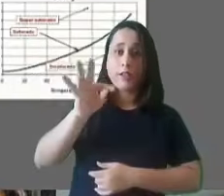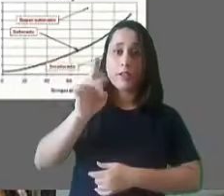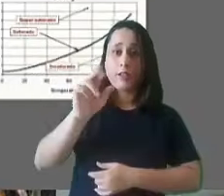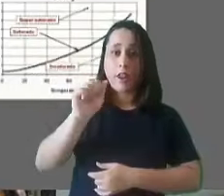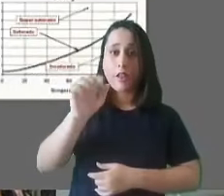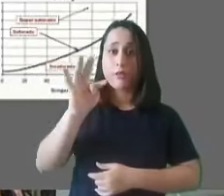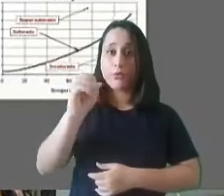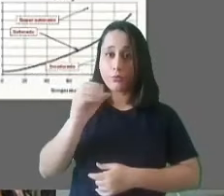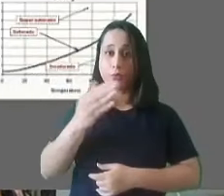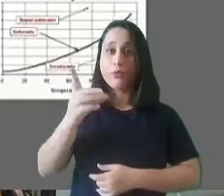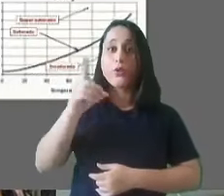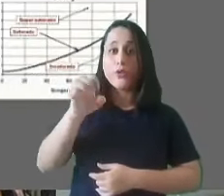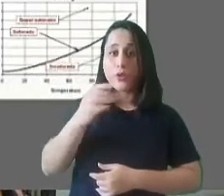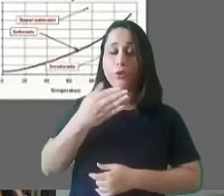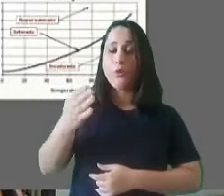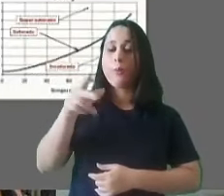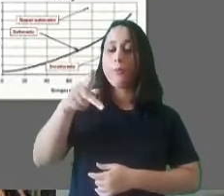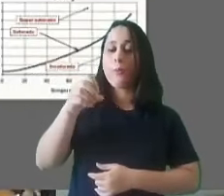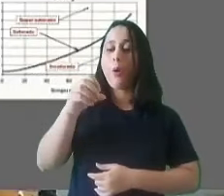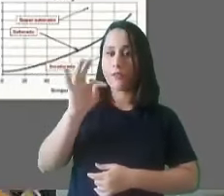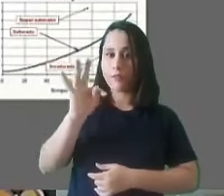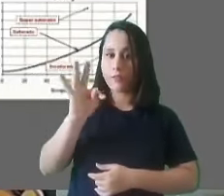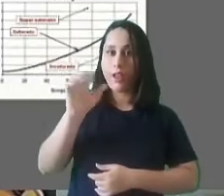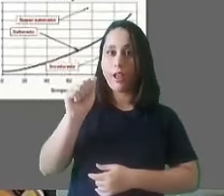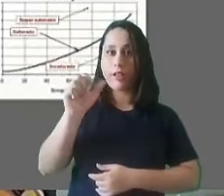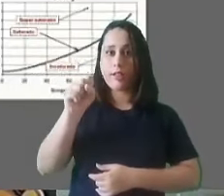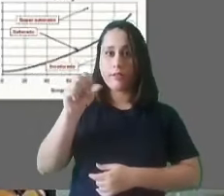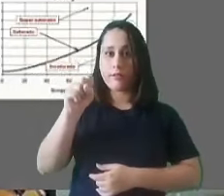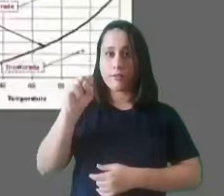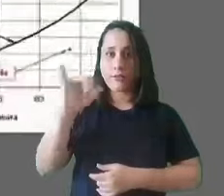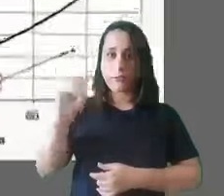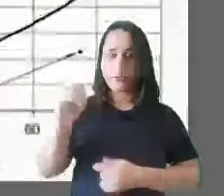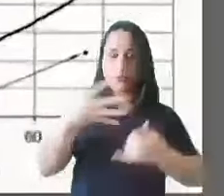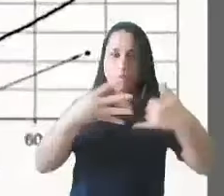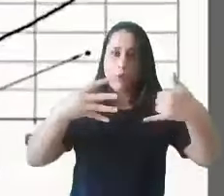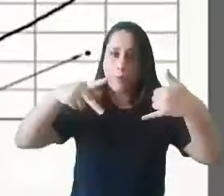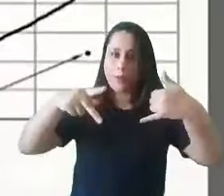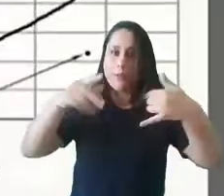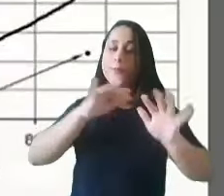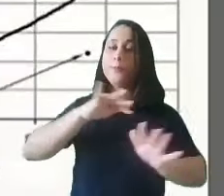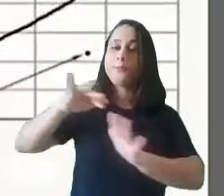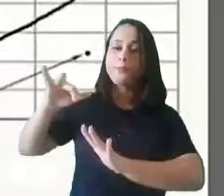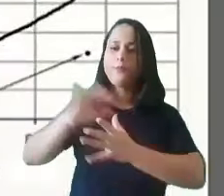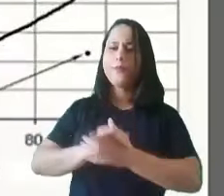a leitura de gráficos com curvas de solubilidade. Veja o exemplo